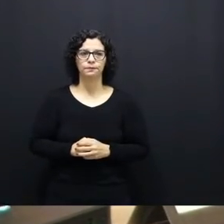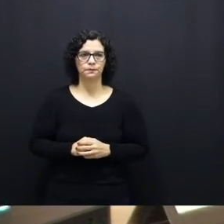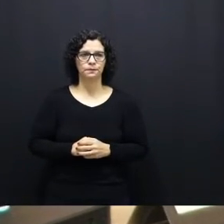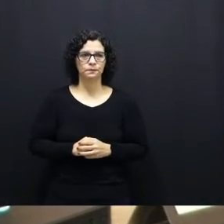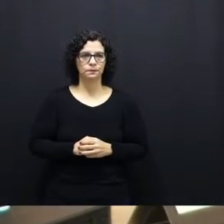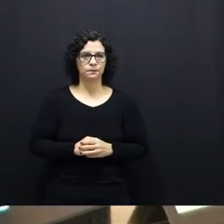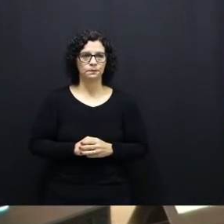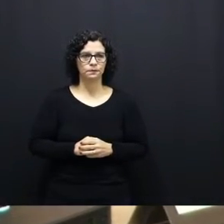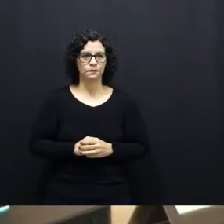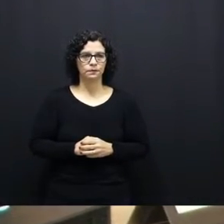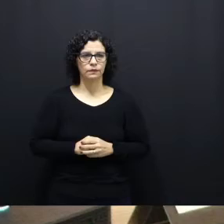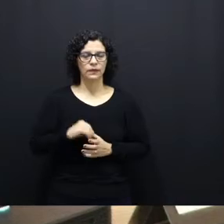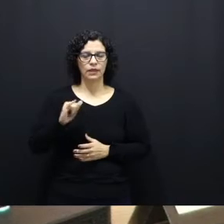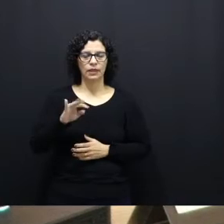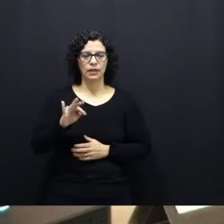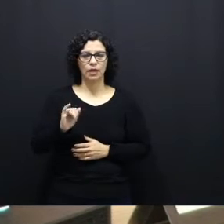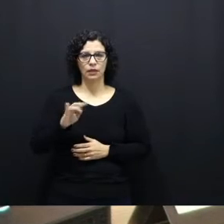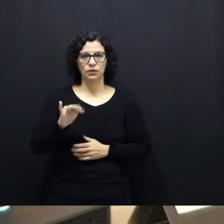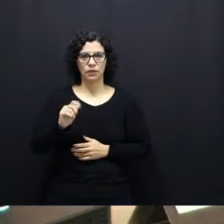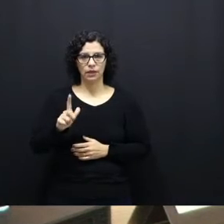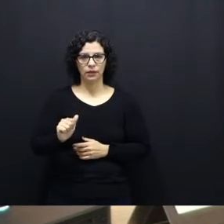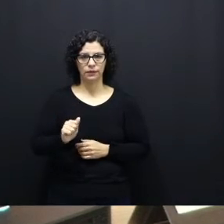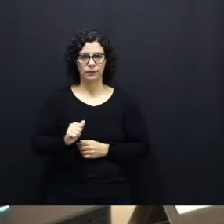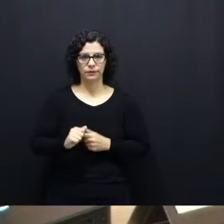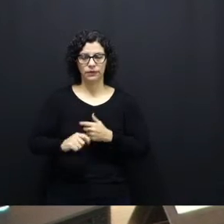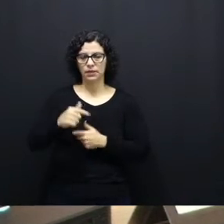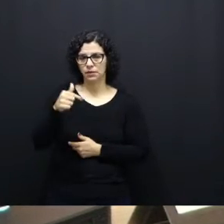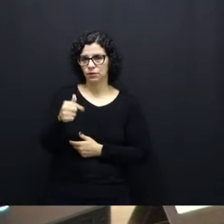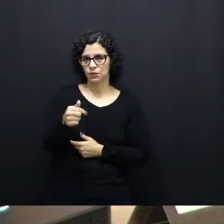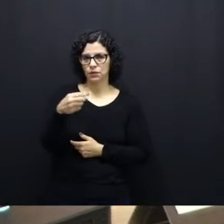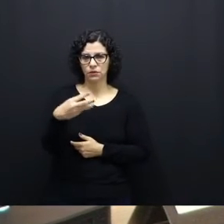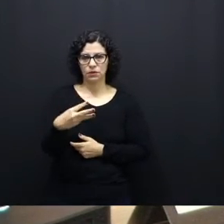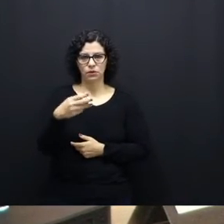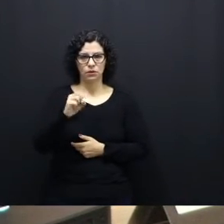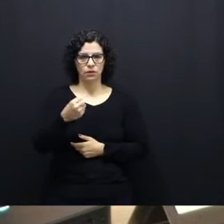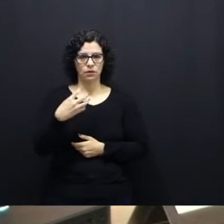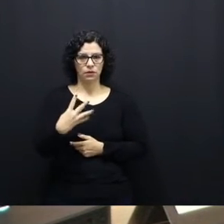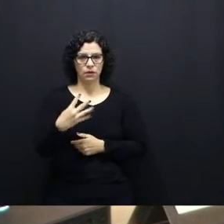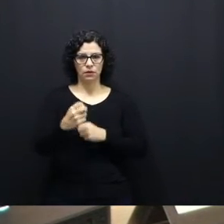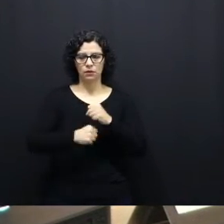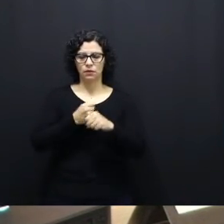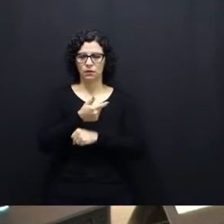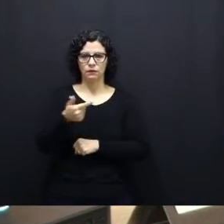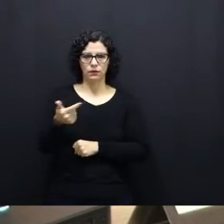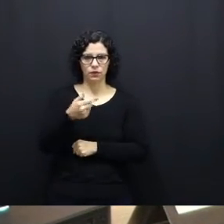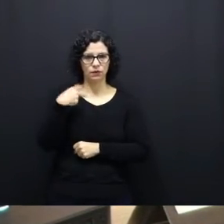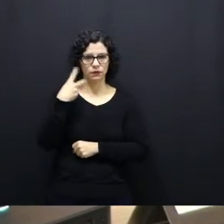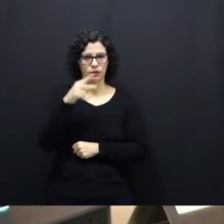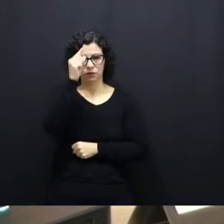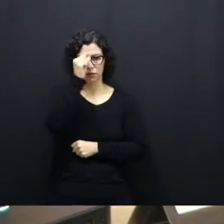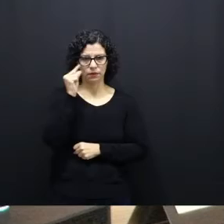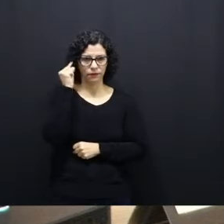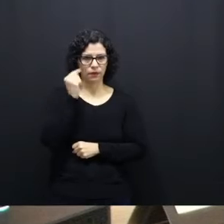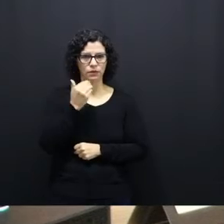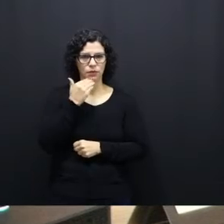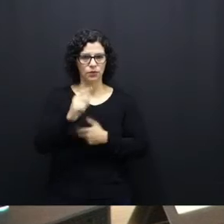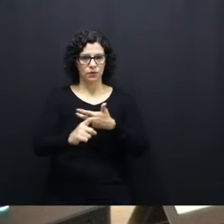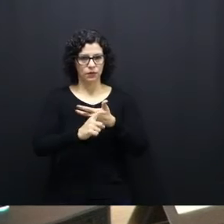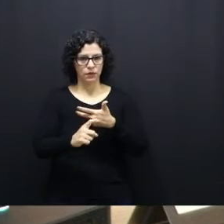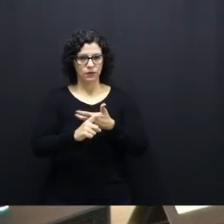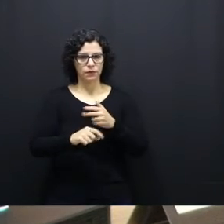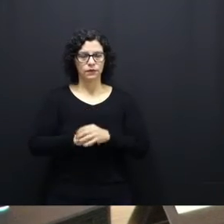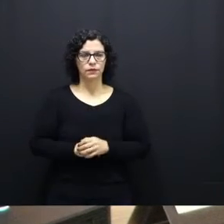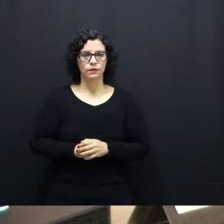Miranda o Jardim Itatiaia indicação 7.384 2022 da vereadora Fátima de Paula Poder